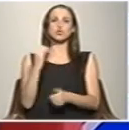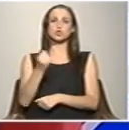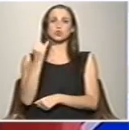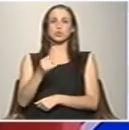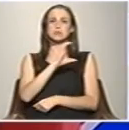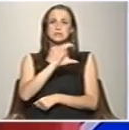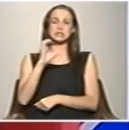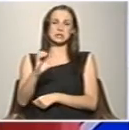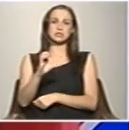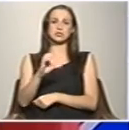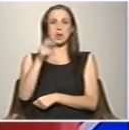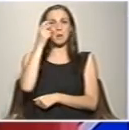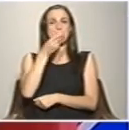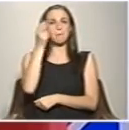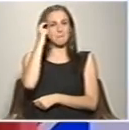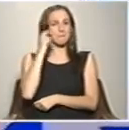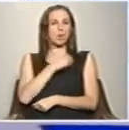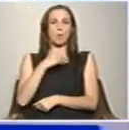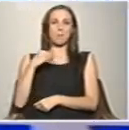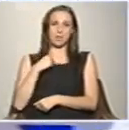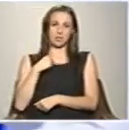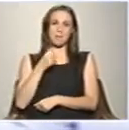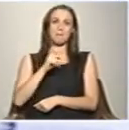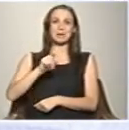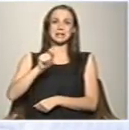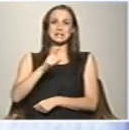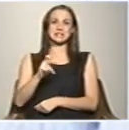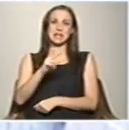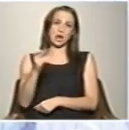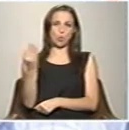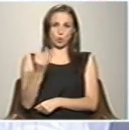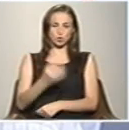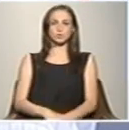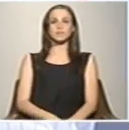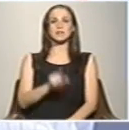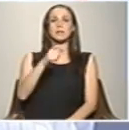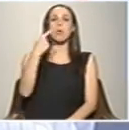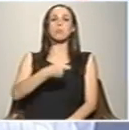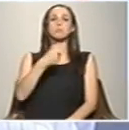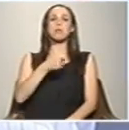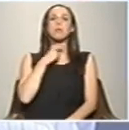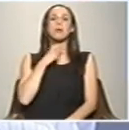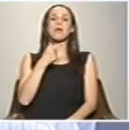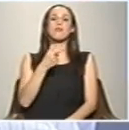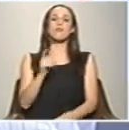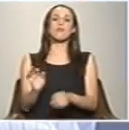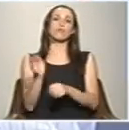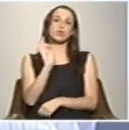Abel Salazar, no Porto. E o Padre José Maia, que é Presidente da Fundação Filos.